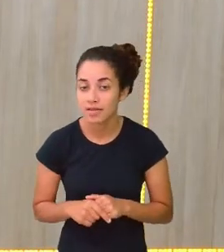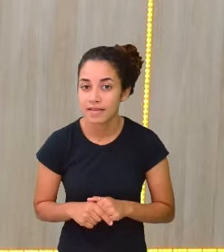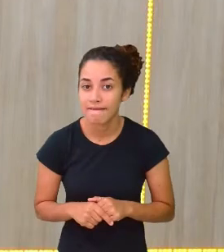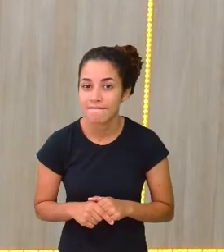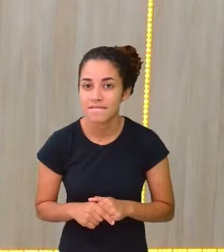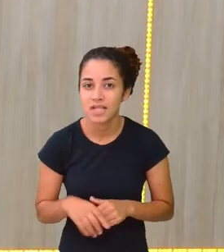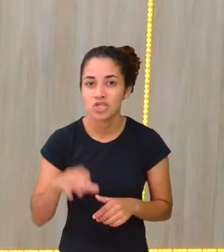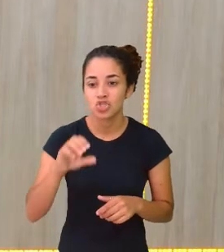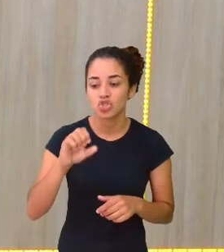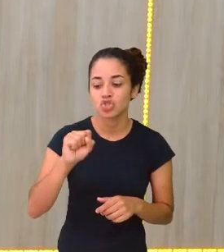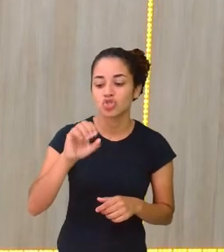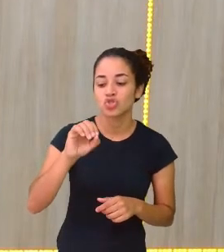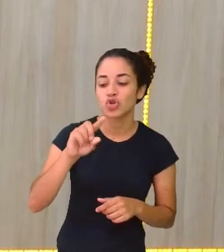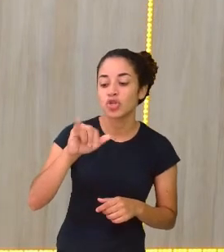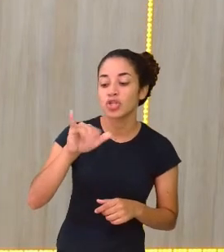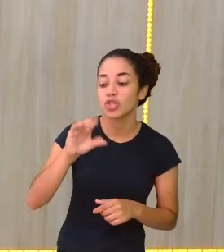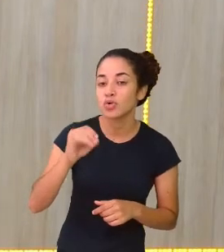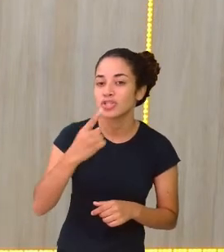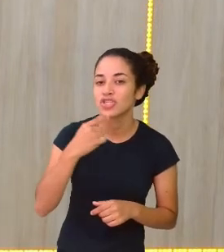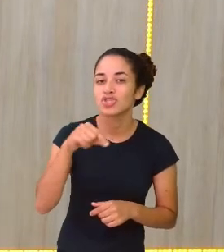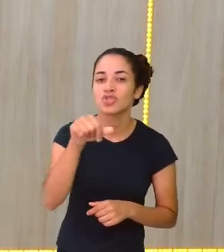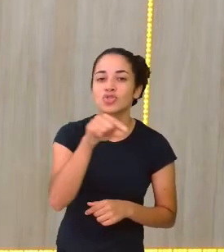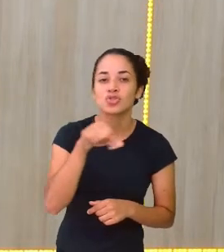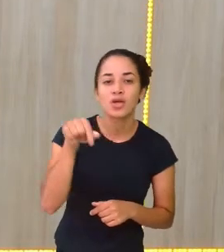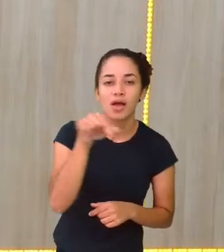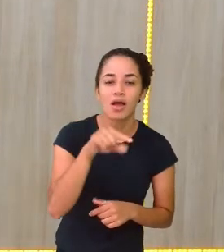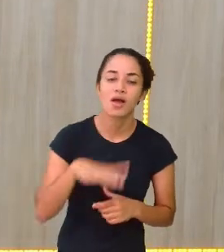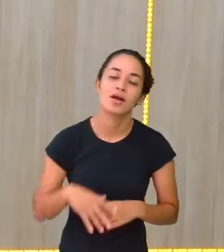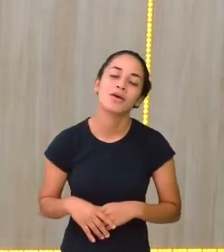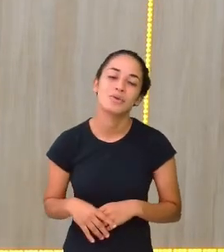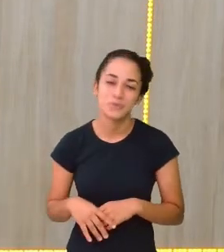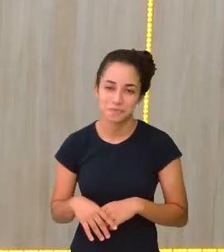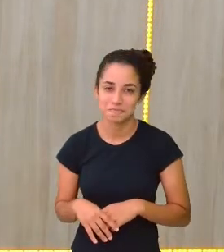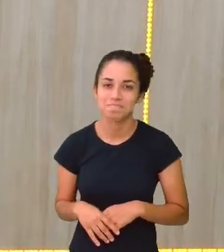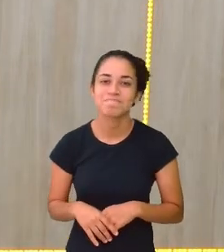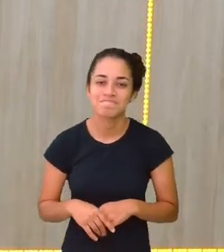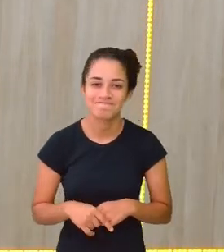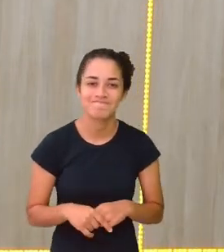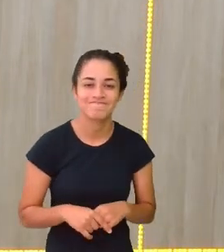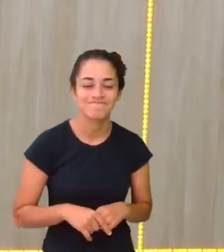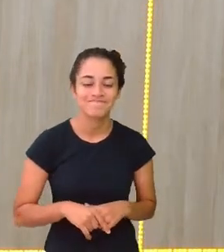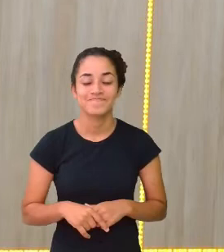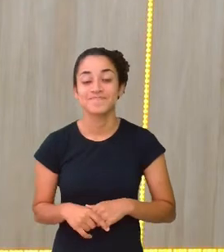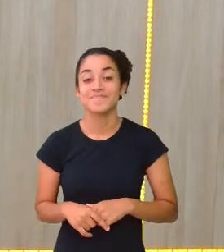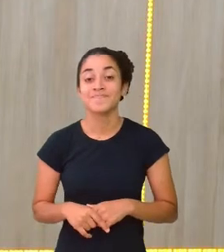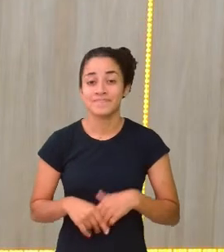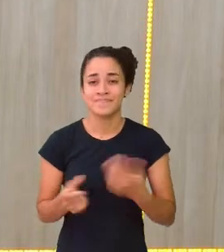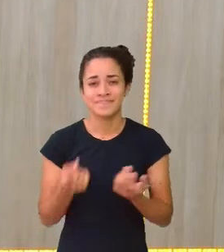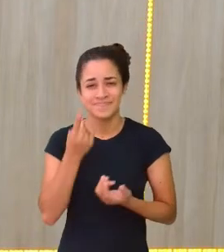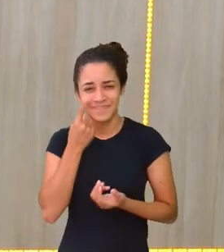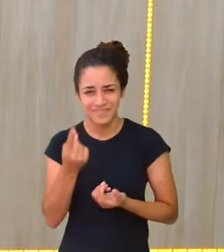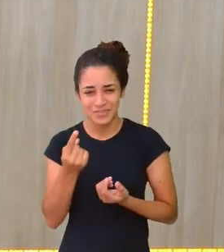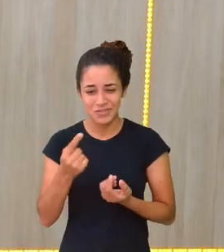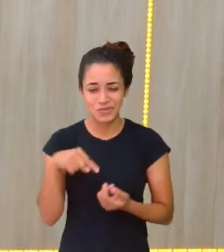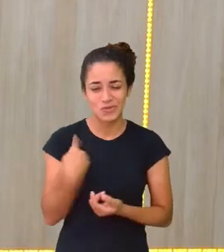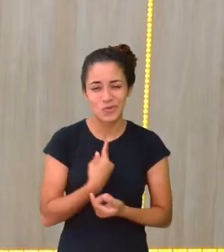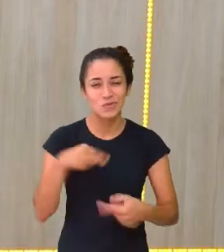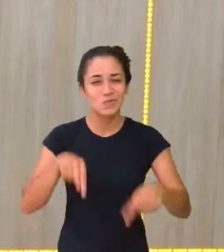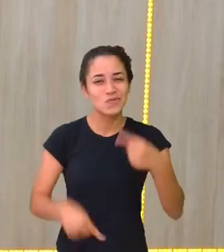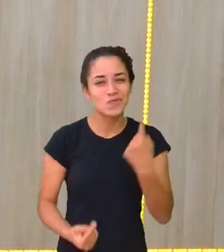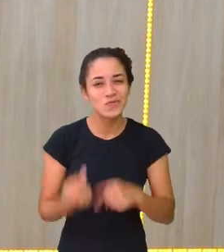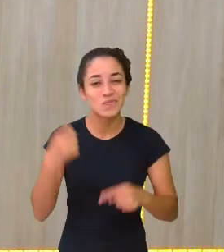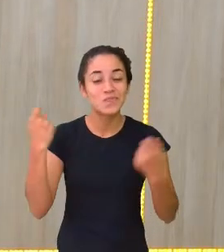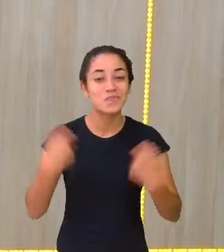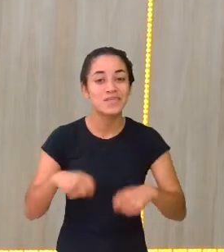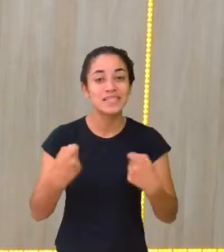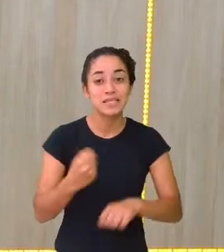Desse sódio. Então, não só o açúcar, mas também o sódio em relação. Então, vê o que é que o organismo da gente precisa